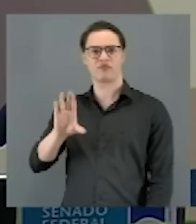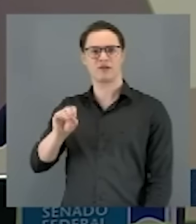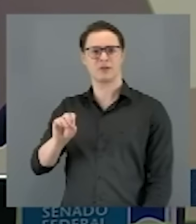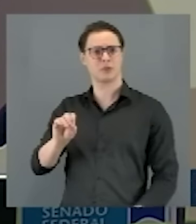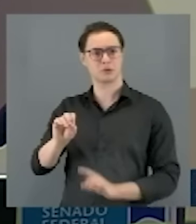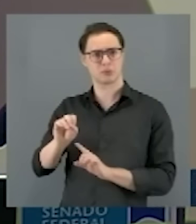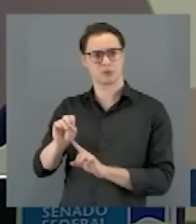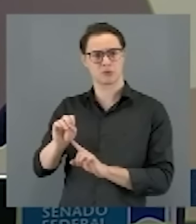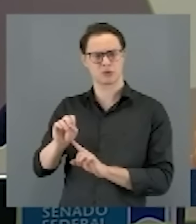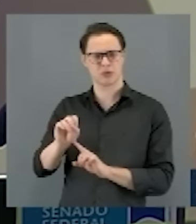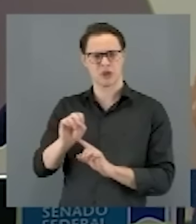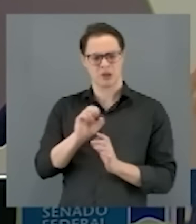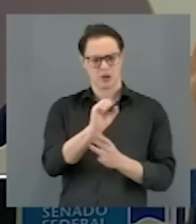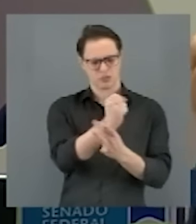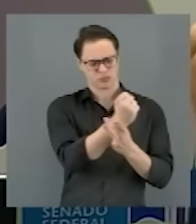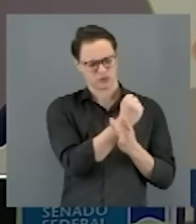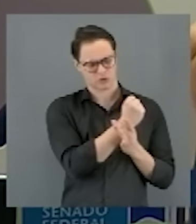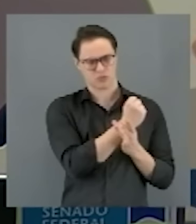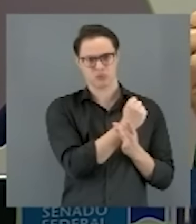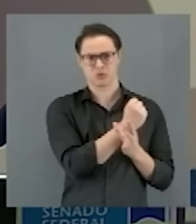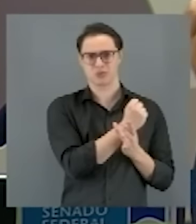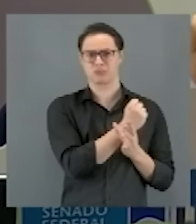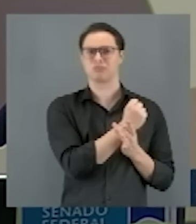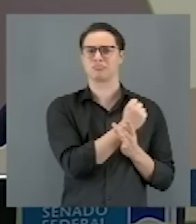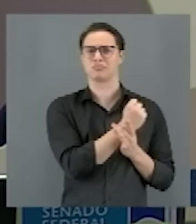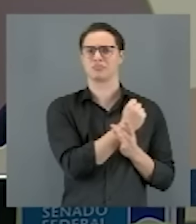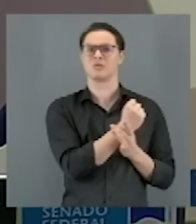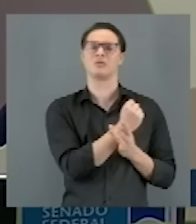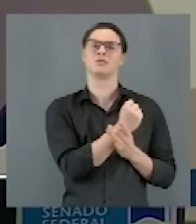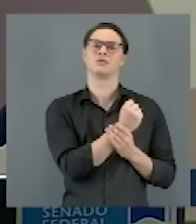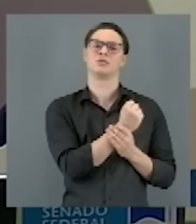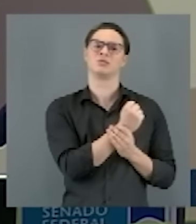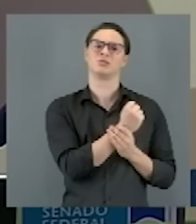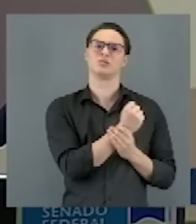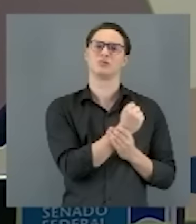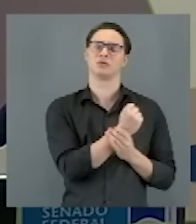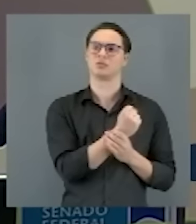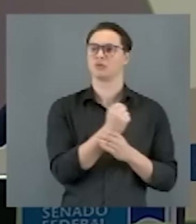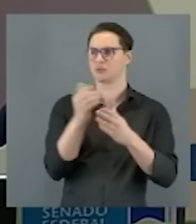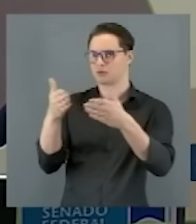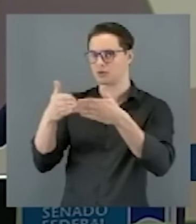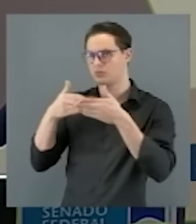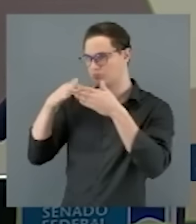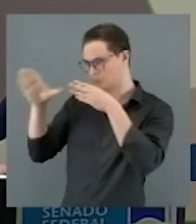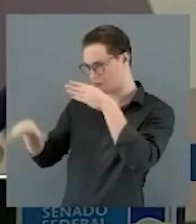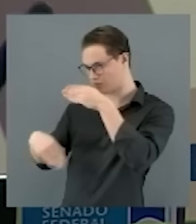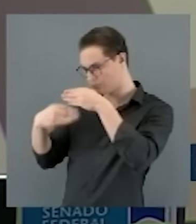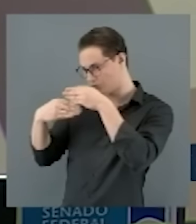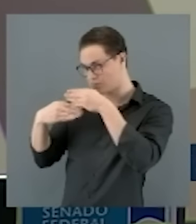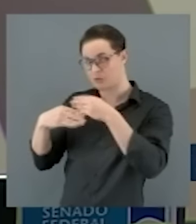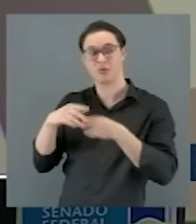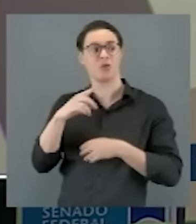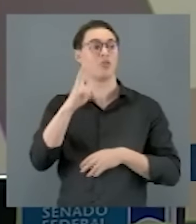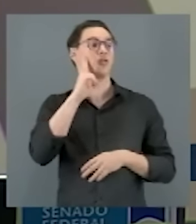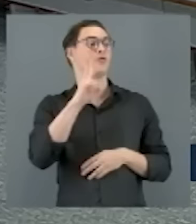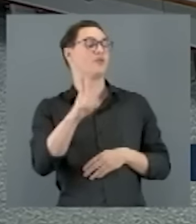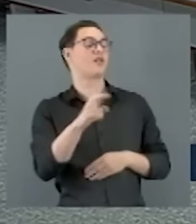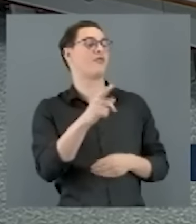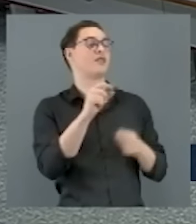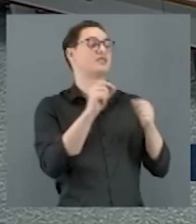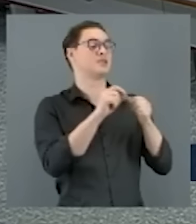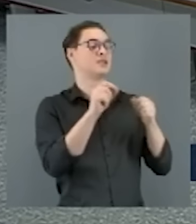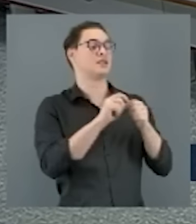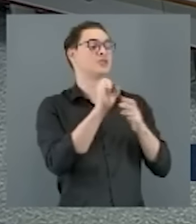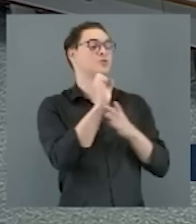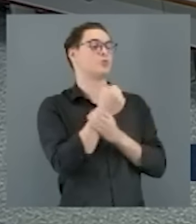É um seguro que tem a natureza de confisco. Se me permite uma parte, daqui a pouco vai ver o seguro de vida obrigatório